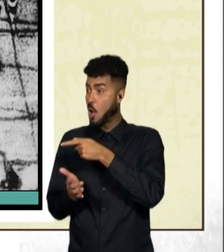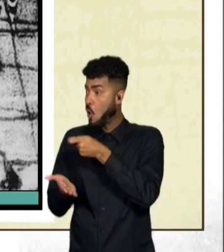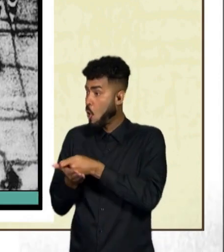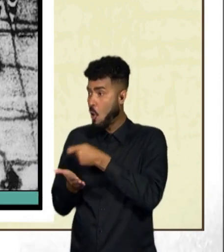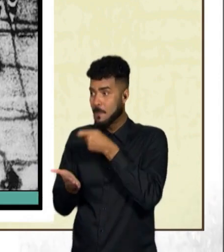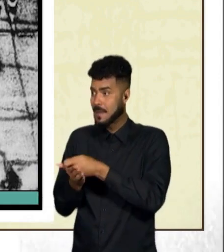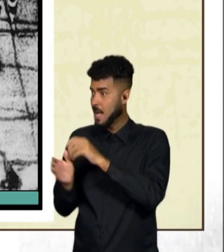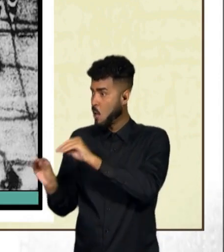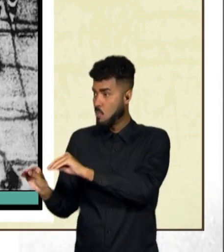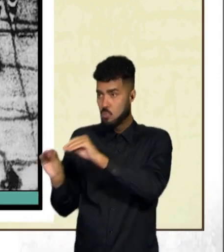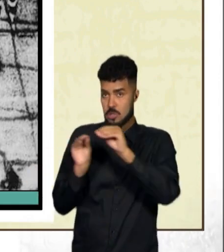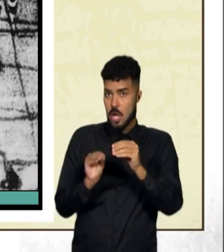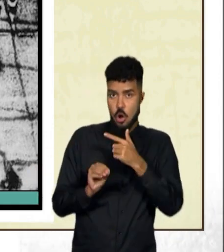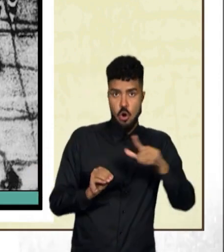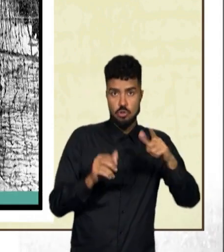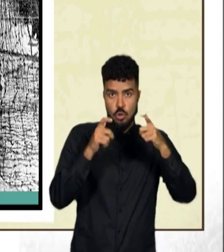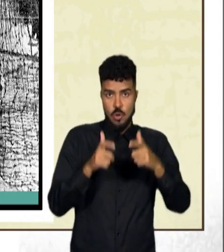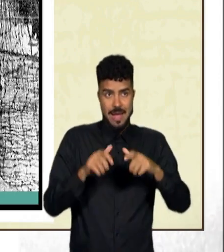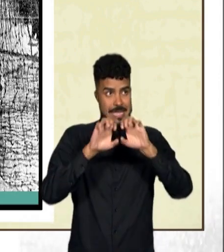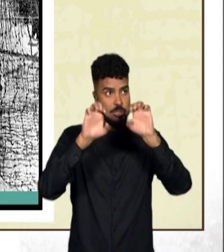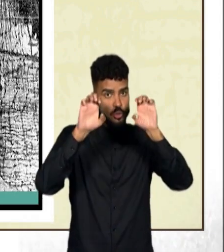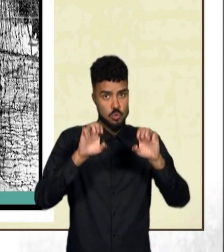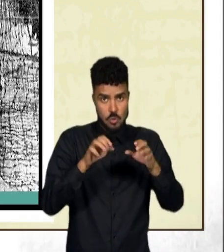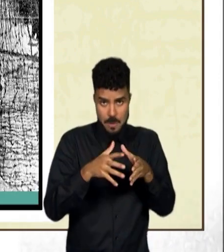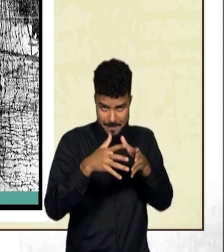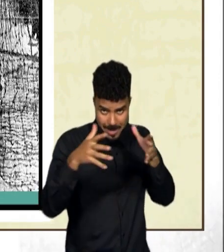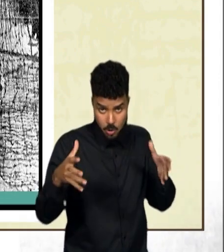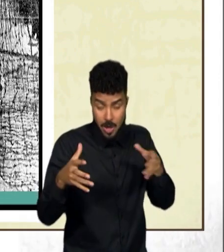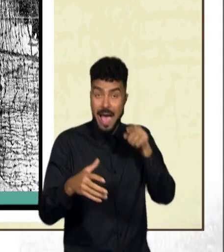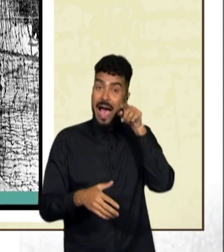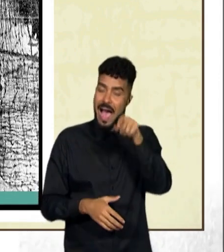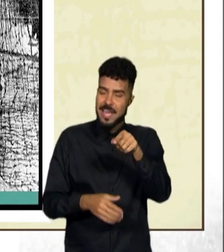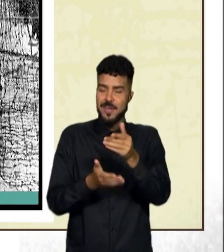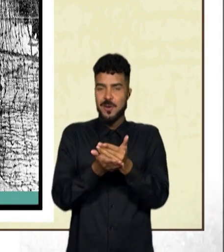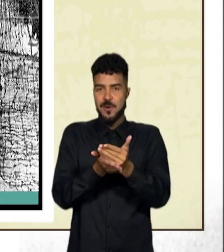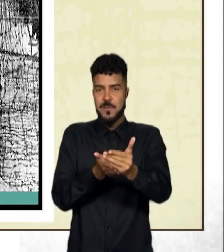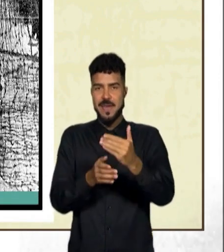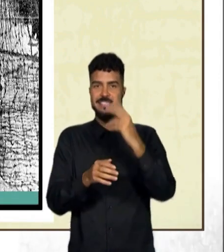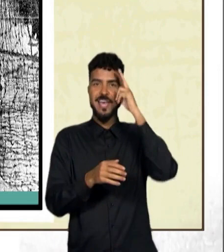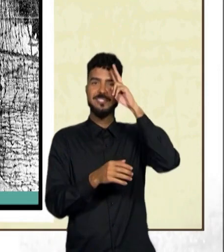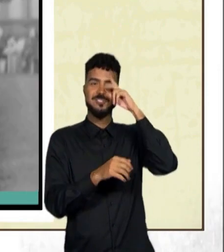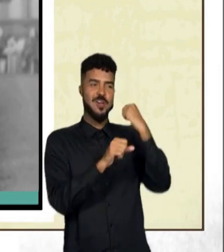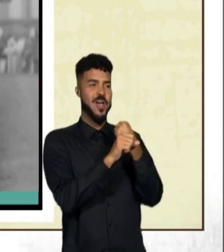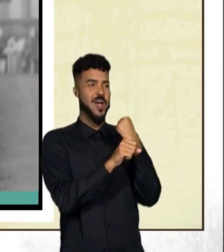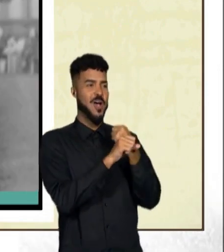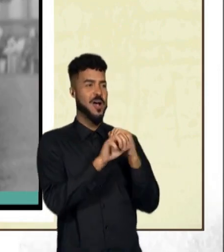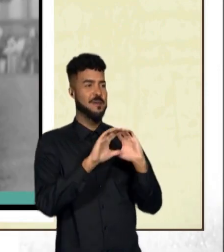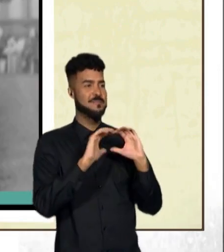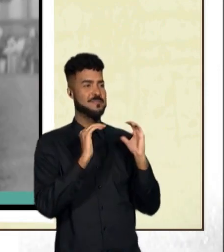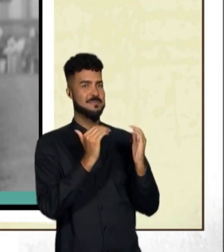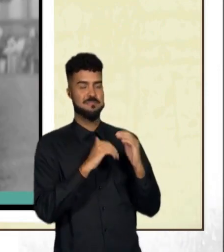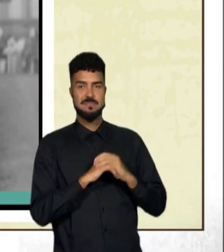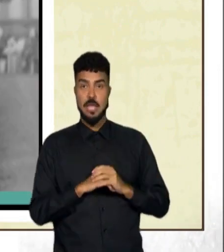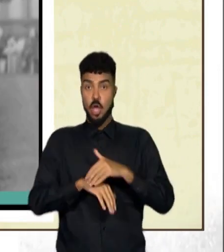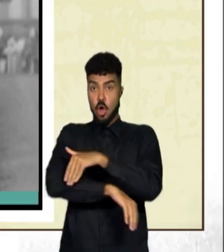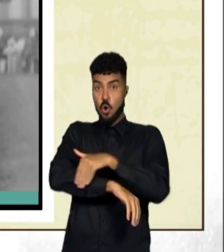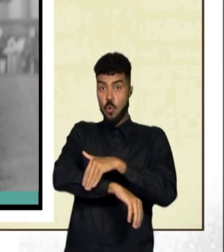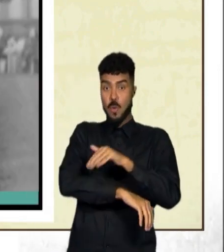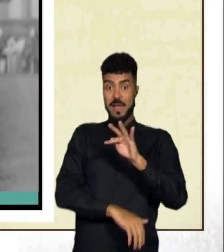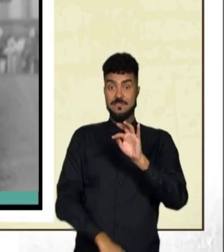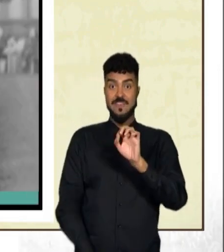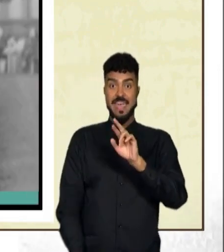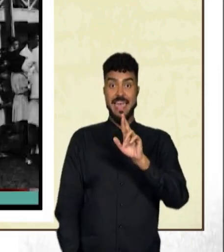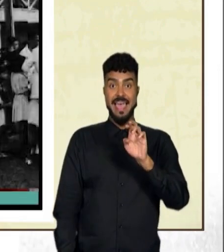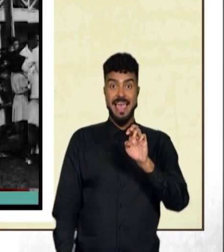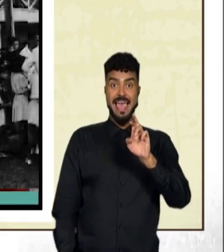mudar de lugar e estrutura. É aí que começa a história de Moça Bonita. O campo da Rua Ferrer, que é o primeiro campo do